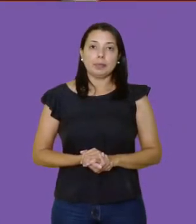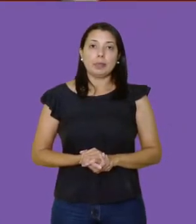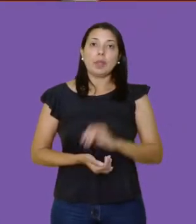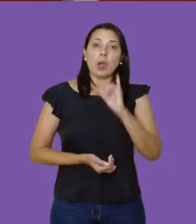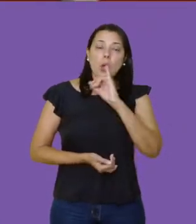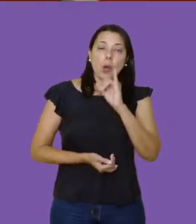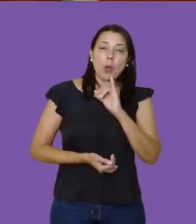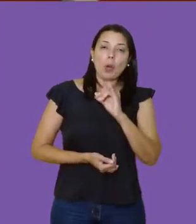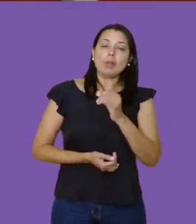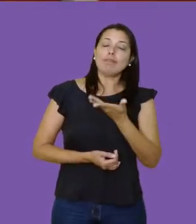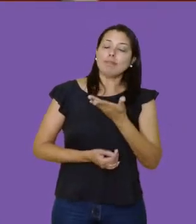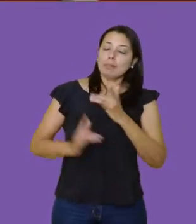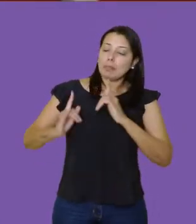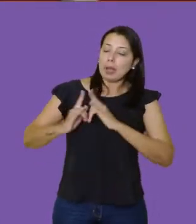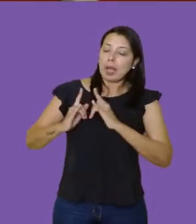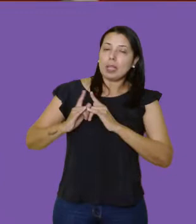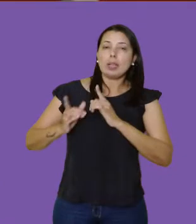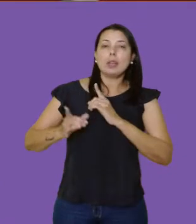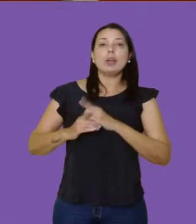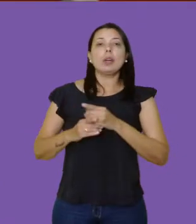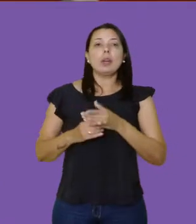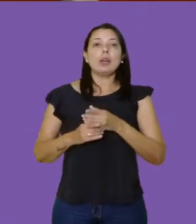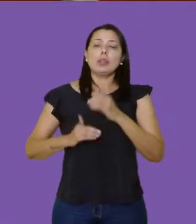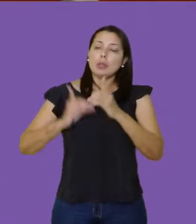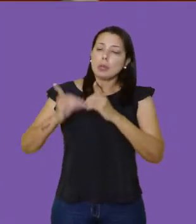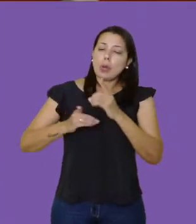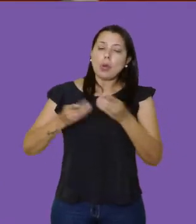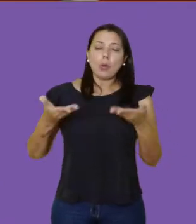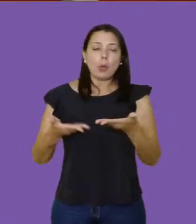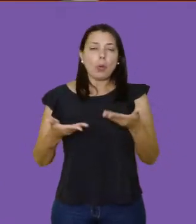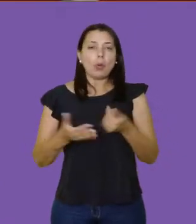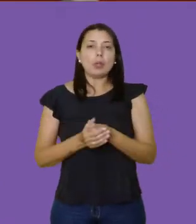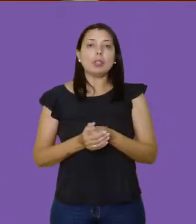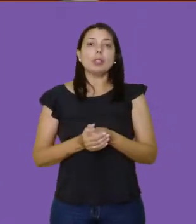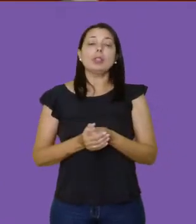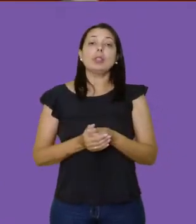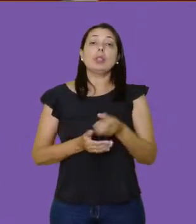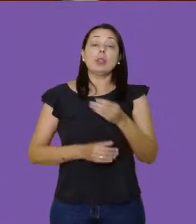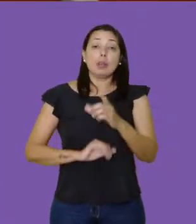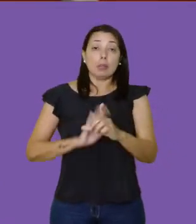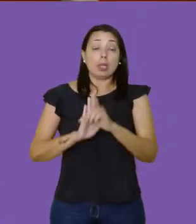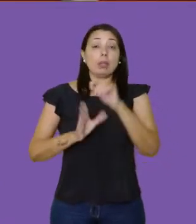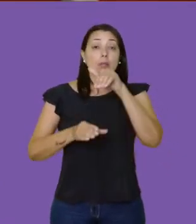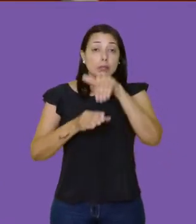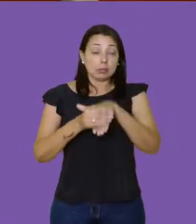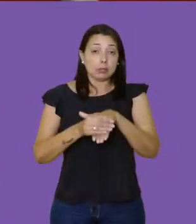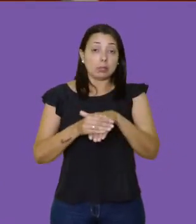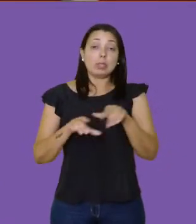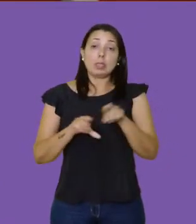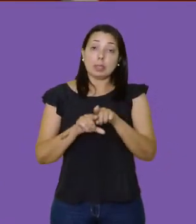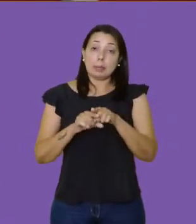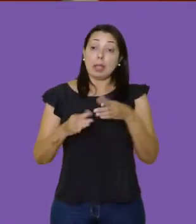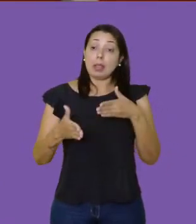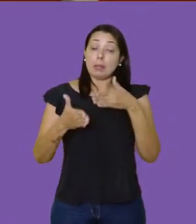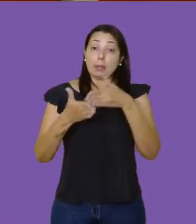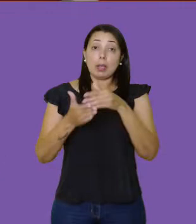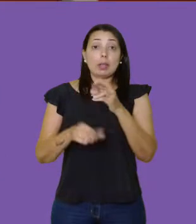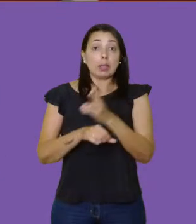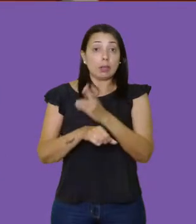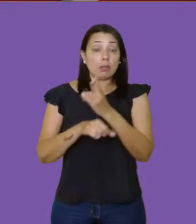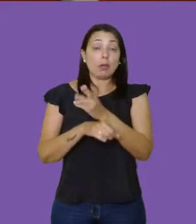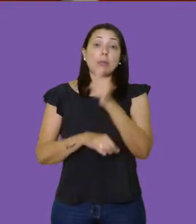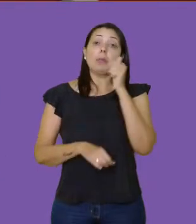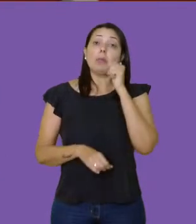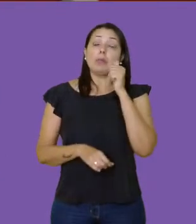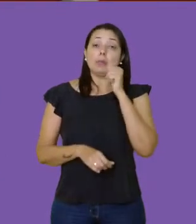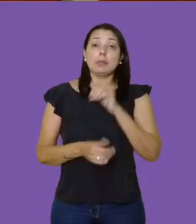Olá, coleguinhas. No Papo com Elas de hoje, nós vamos falar sobre a reforma eleitoral e o impacto dessa reforma para as